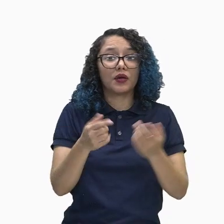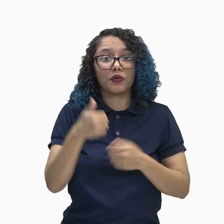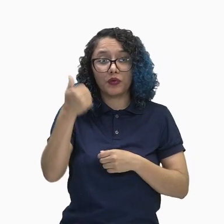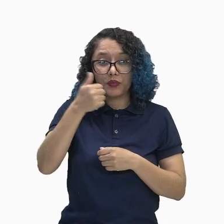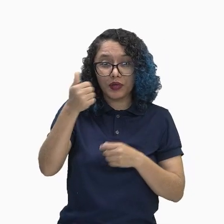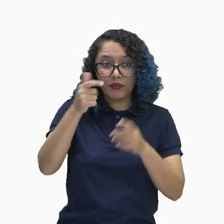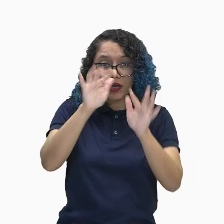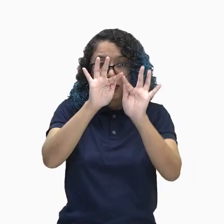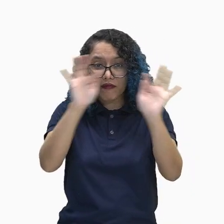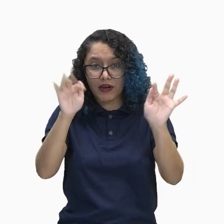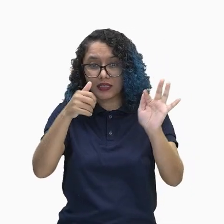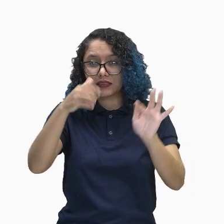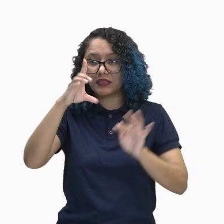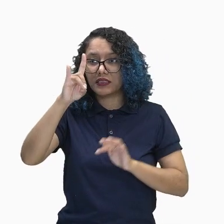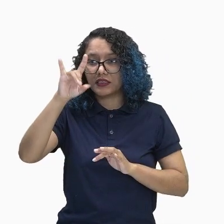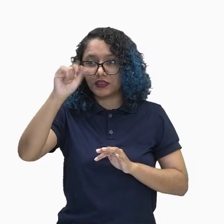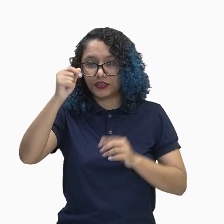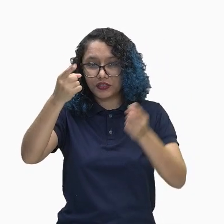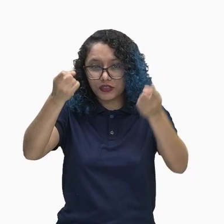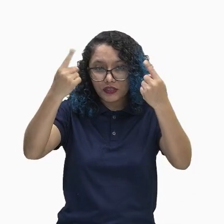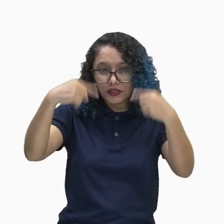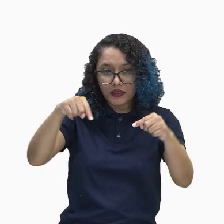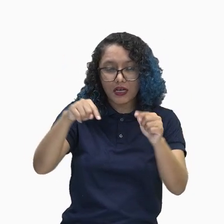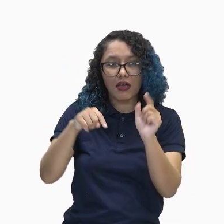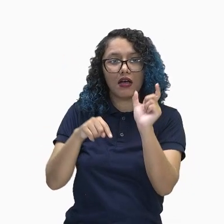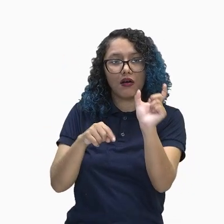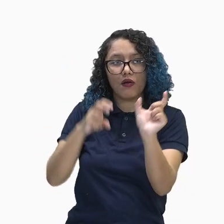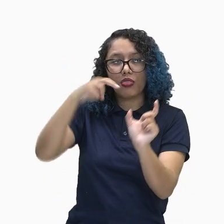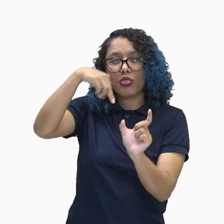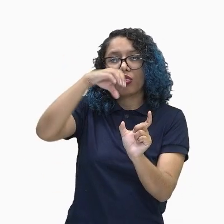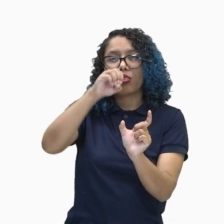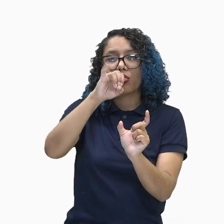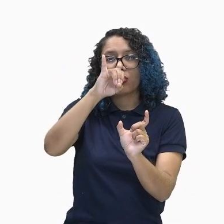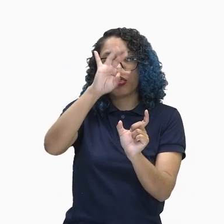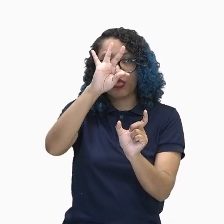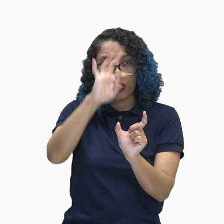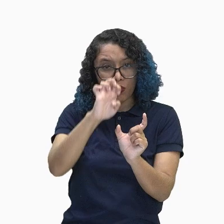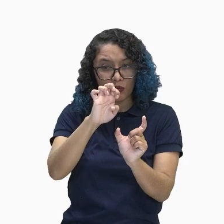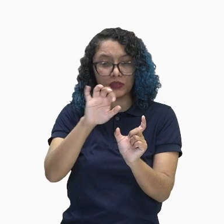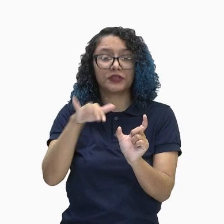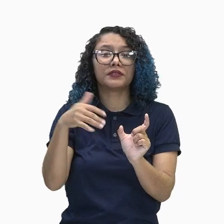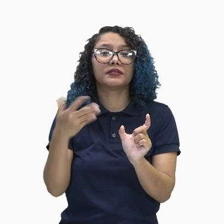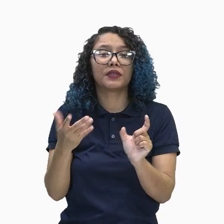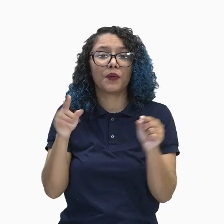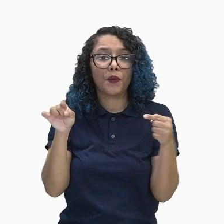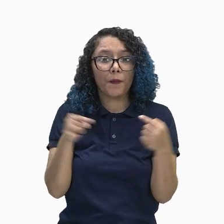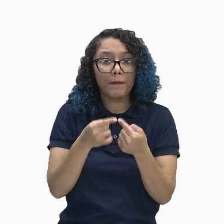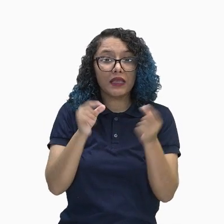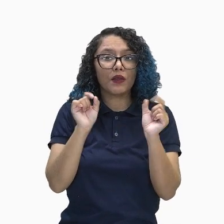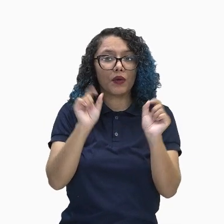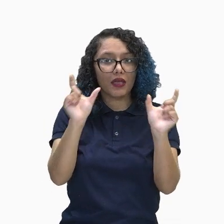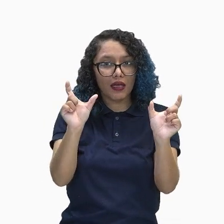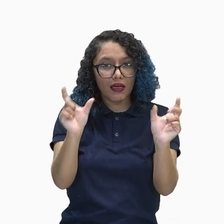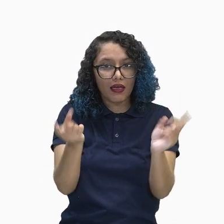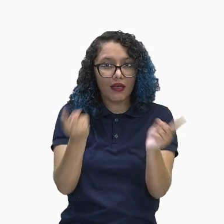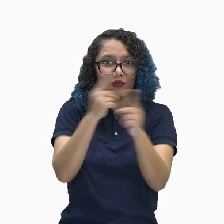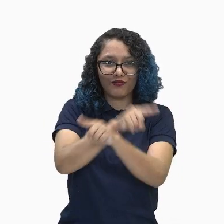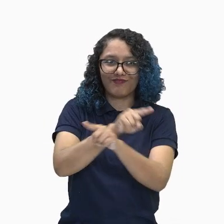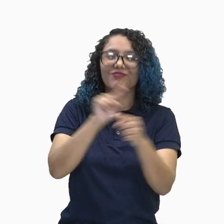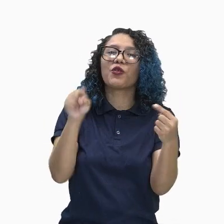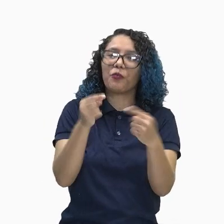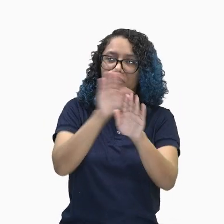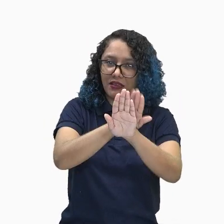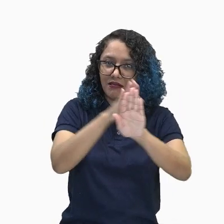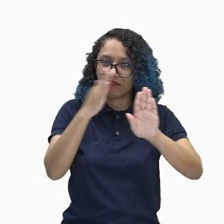depois, na sequência, eu tenho a palavra noite. Então, logo aí eu tenho o contraste, eu tenho a antítese.